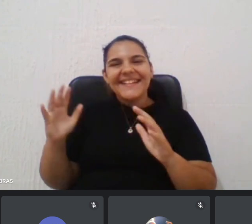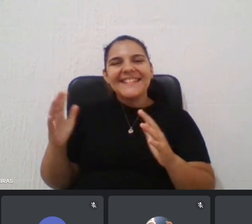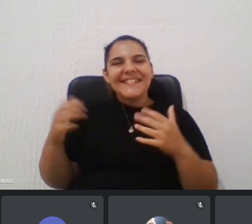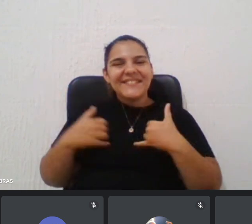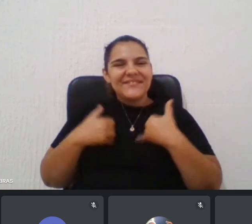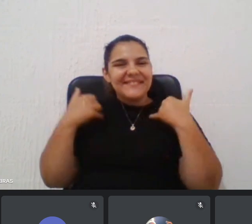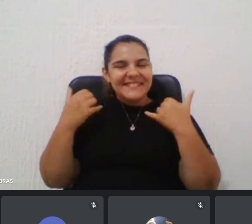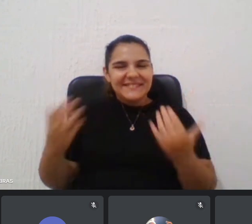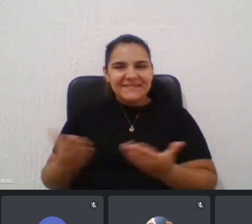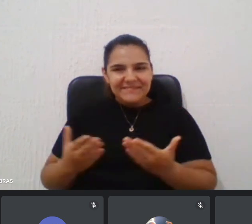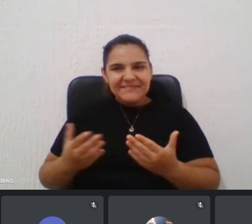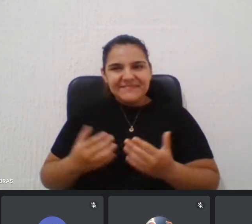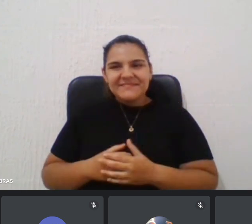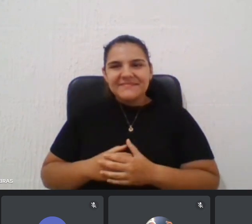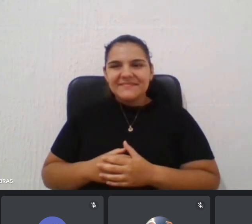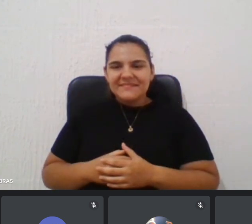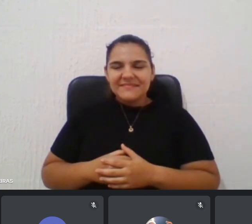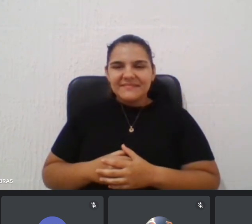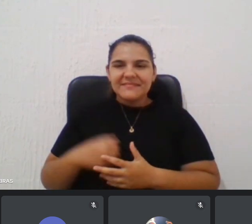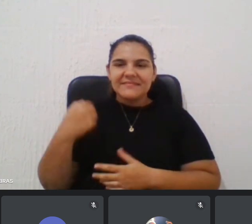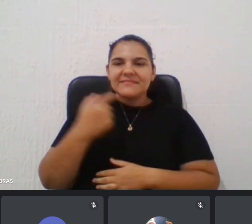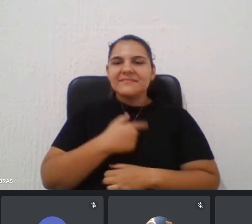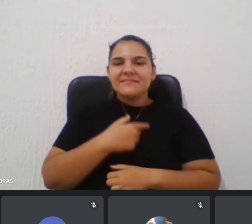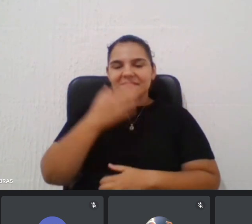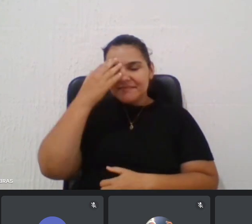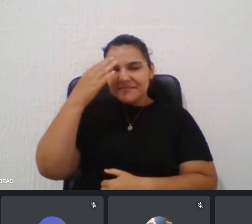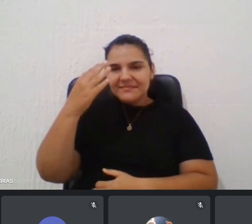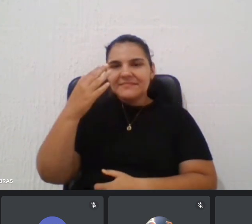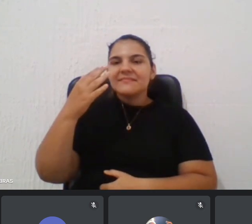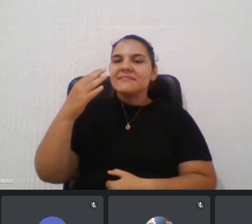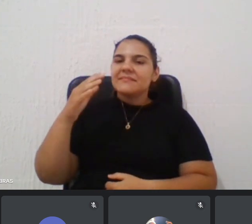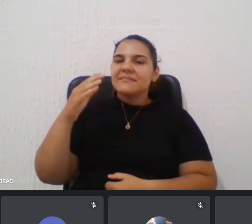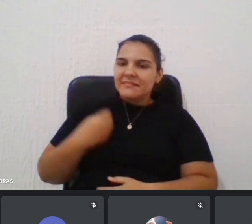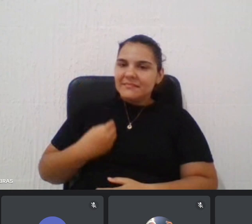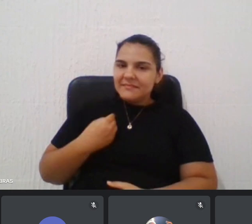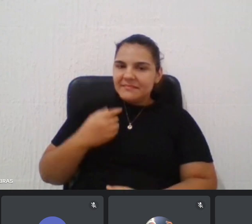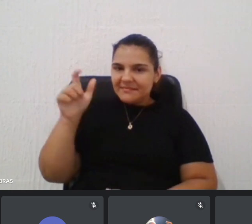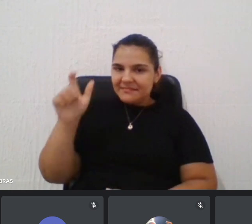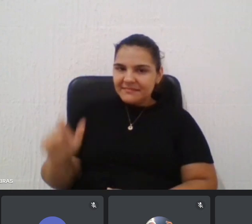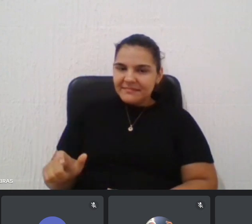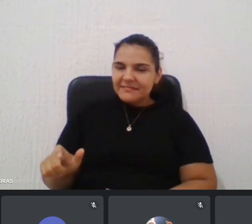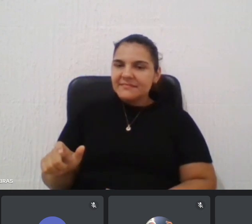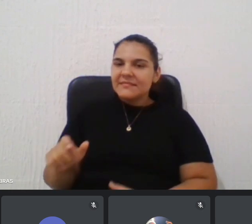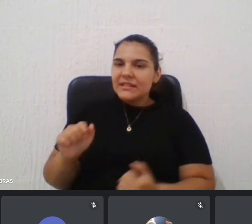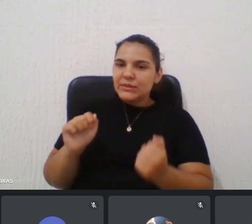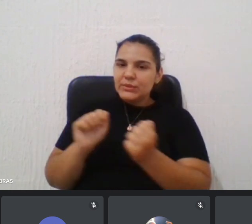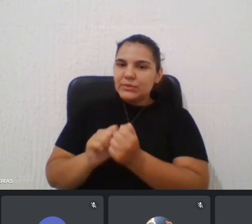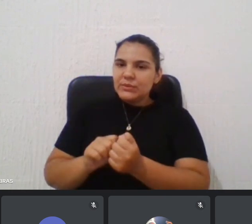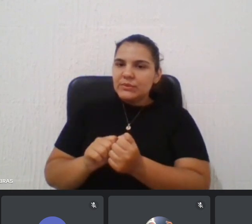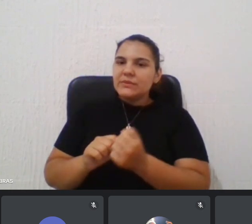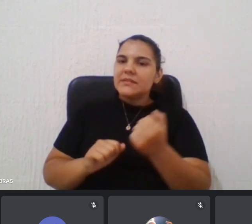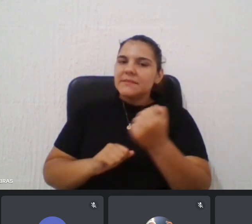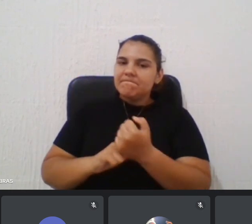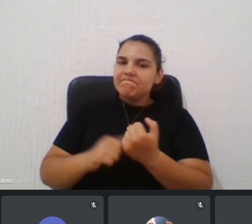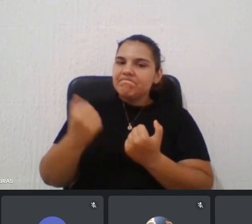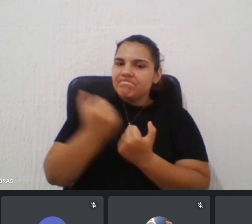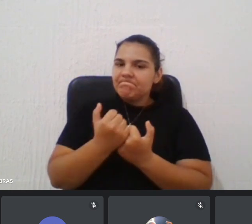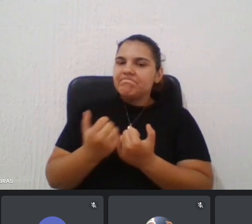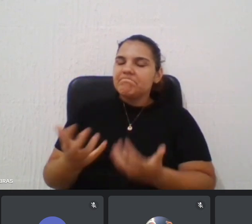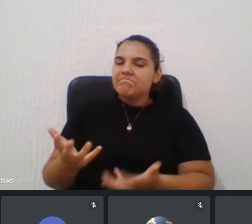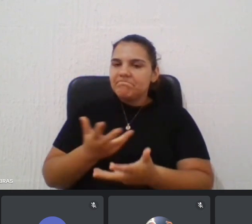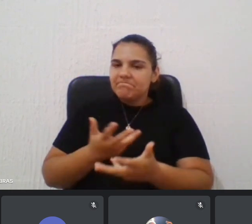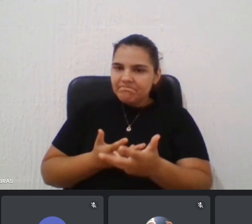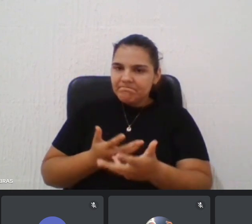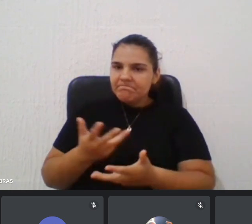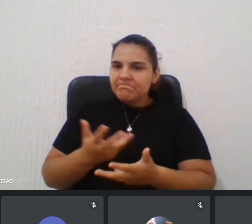é muito grato pela vida dele, por ele estar com a gente, vem somar bastante, e é um dos seres, assim como o pessoal dessa equipe,